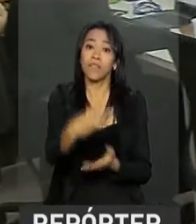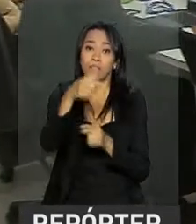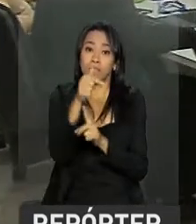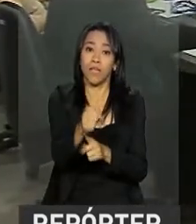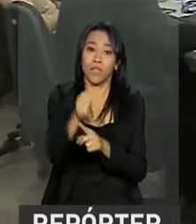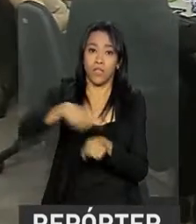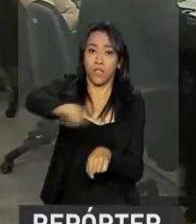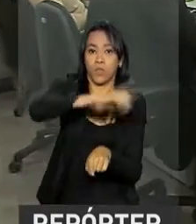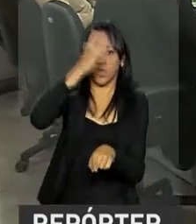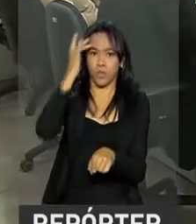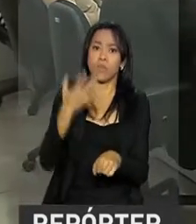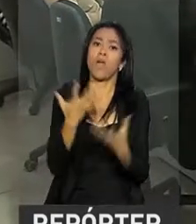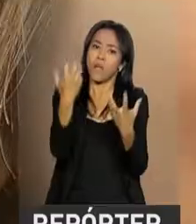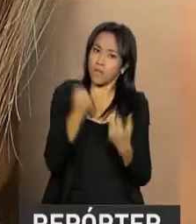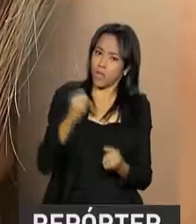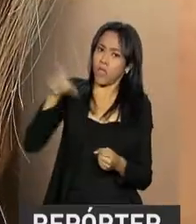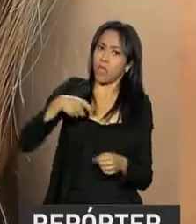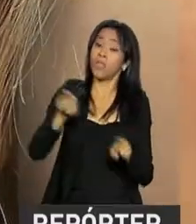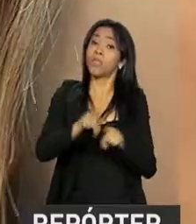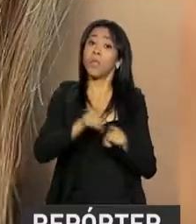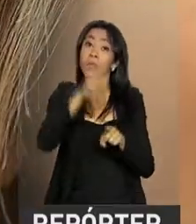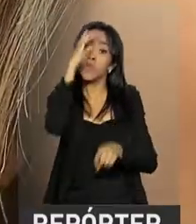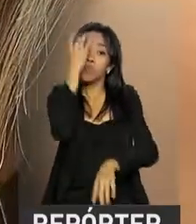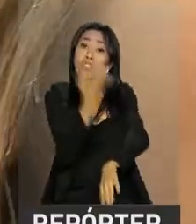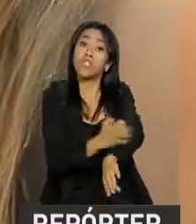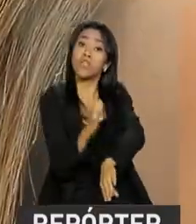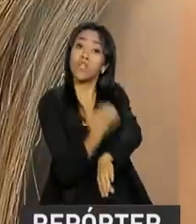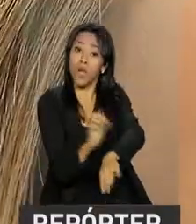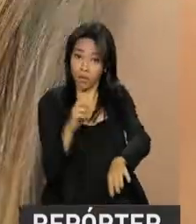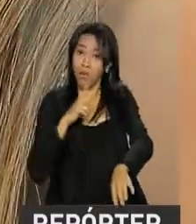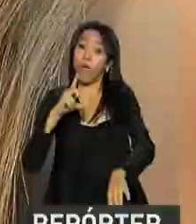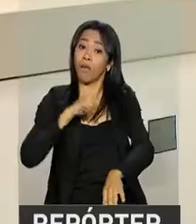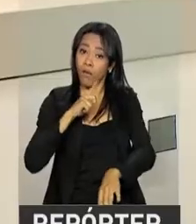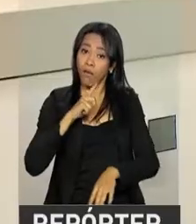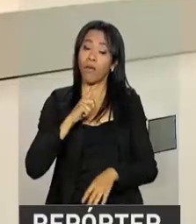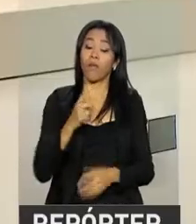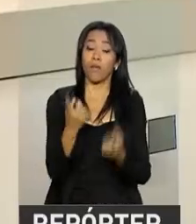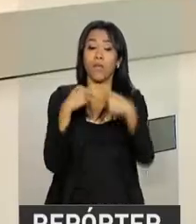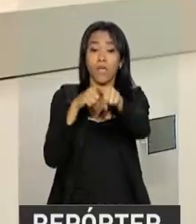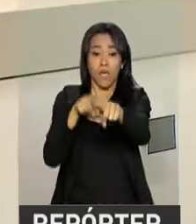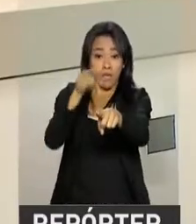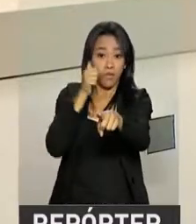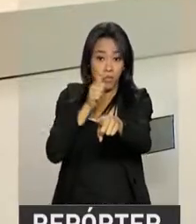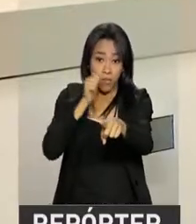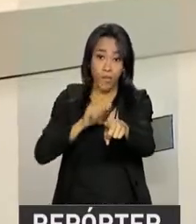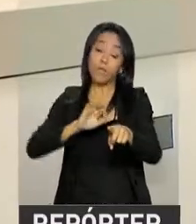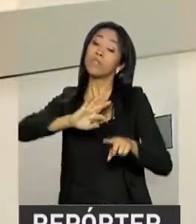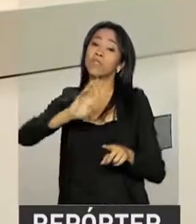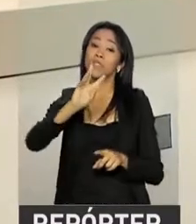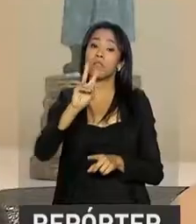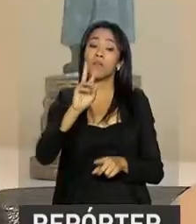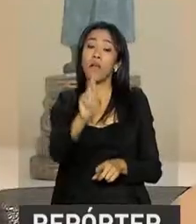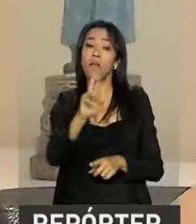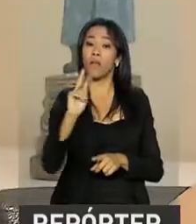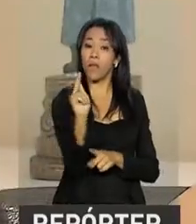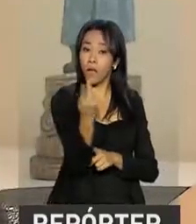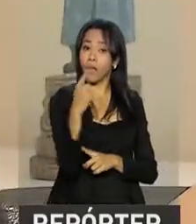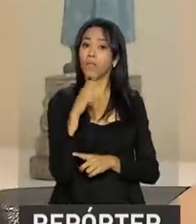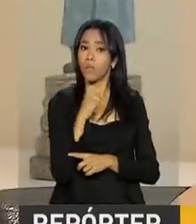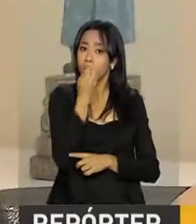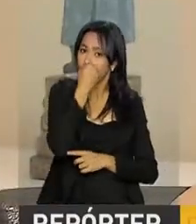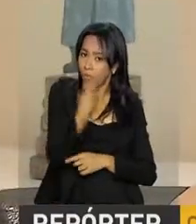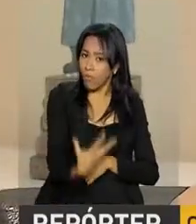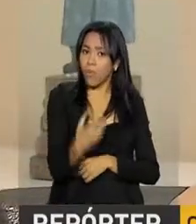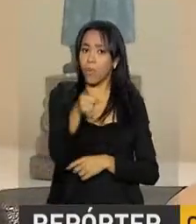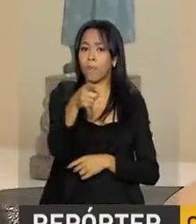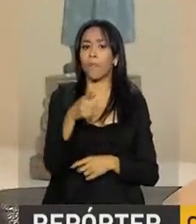incluindo os estagiários para a coordenadora de recursos humanos o investimento tem retorno certo o nosso retorno vai